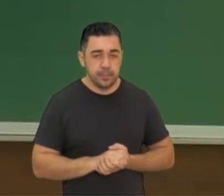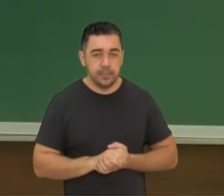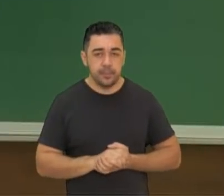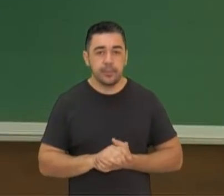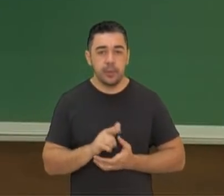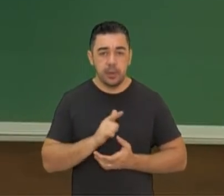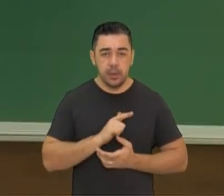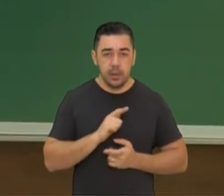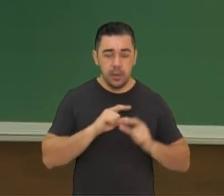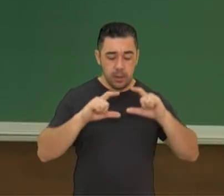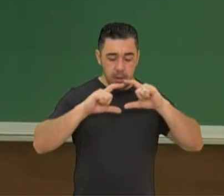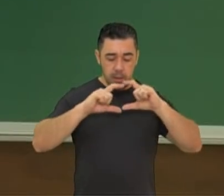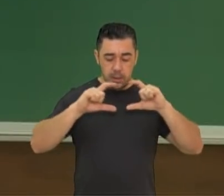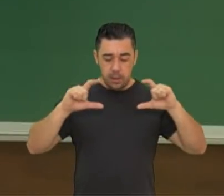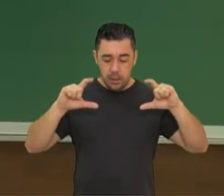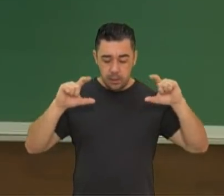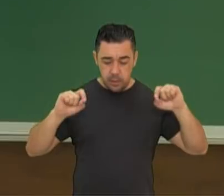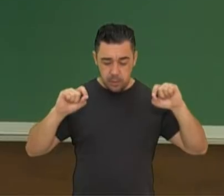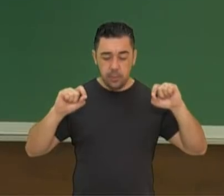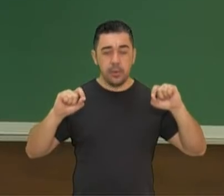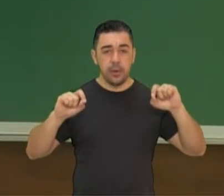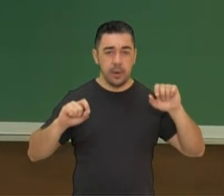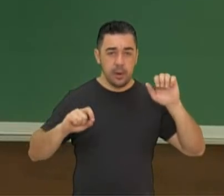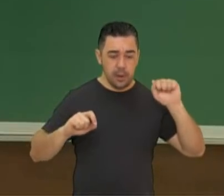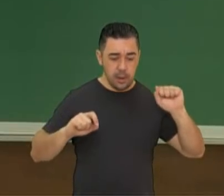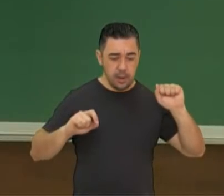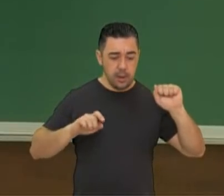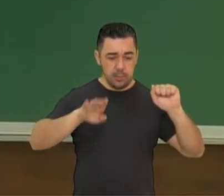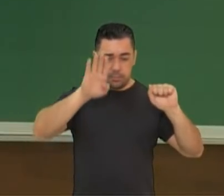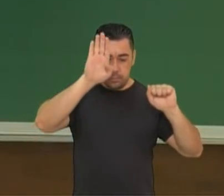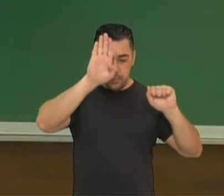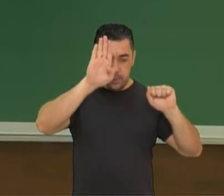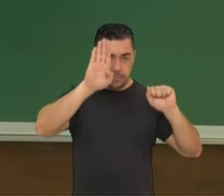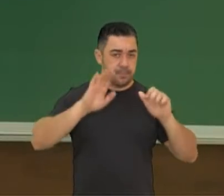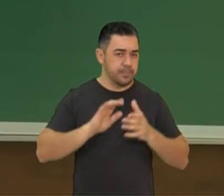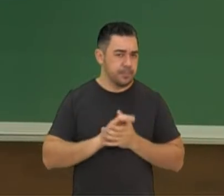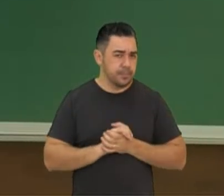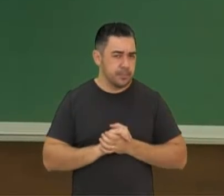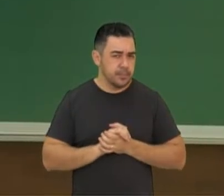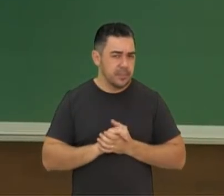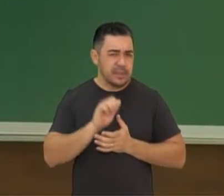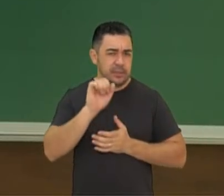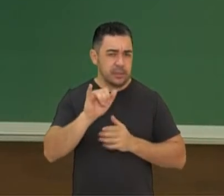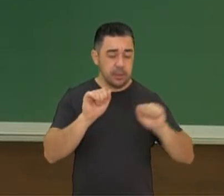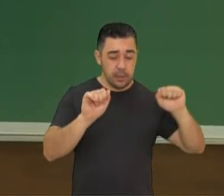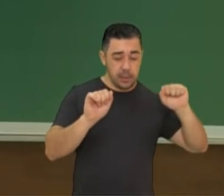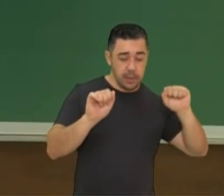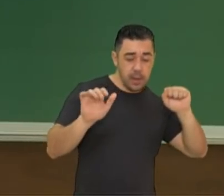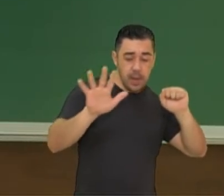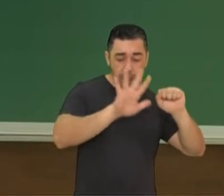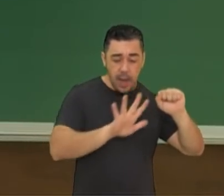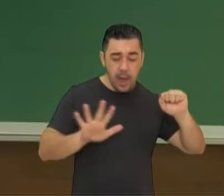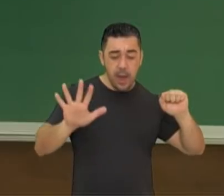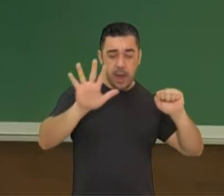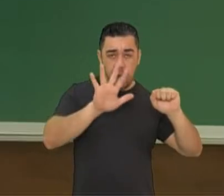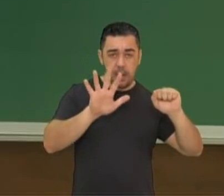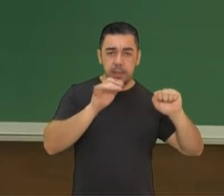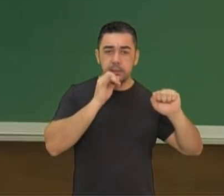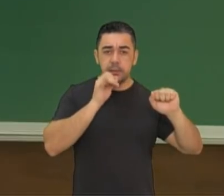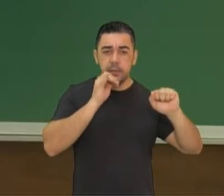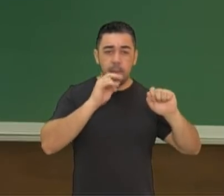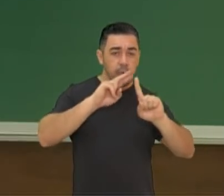possui comprimento A e largura B. O que acontece com sua área se duplicarmos o comprimento na letra